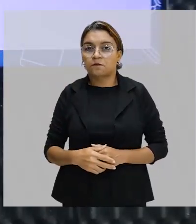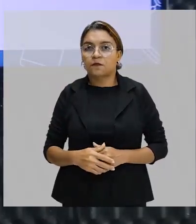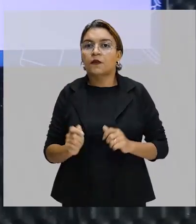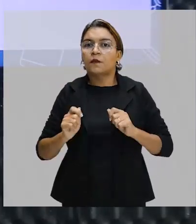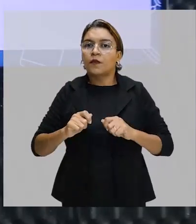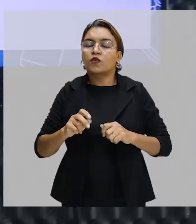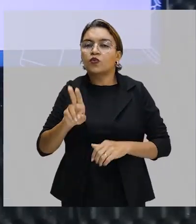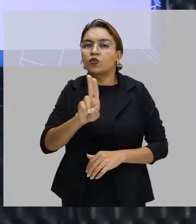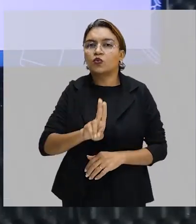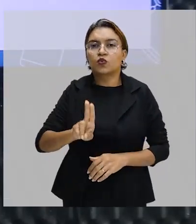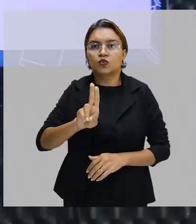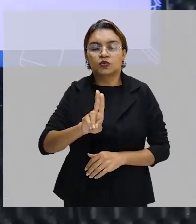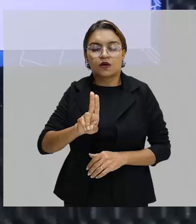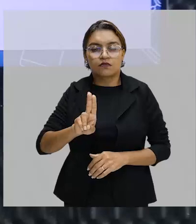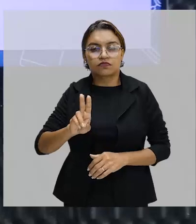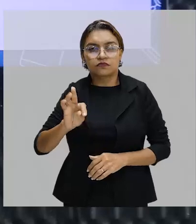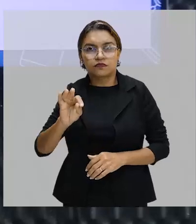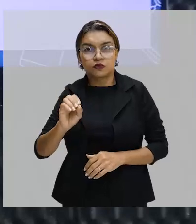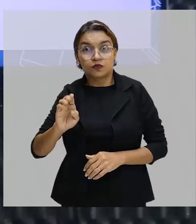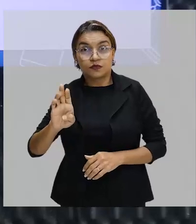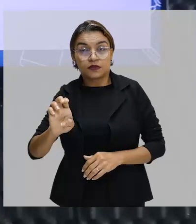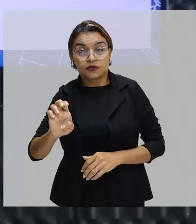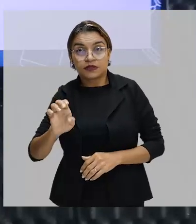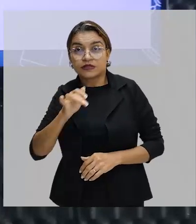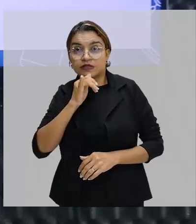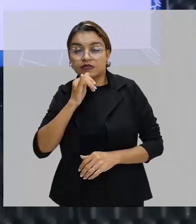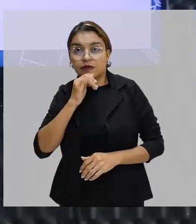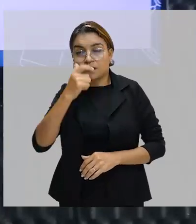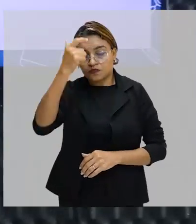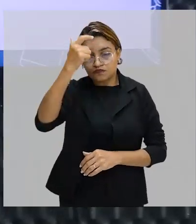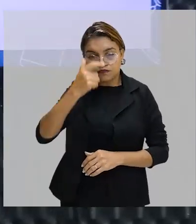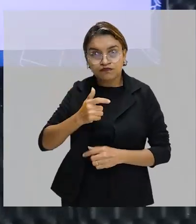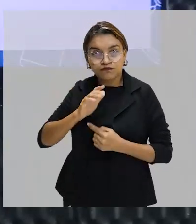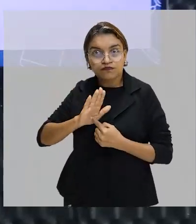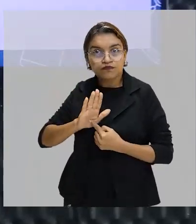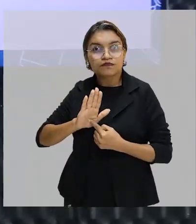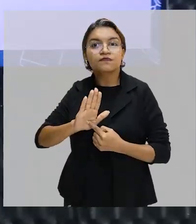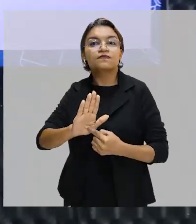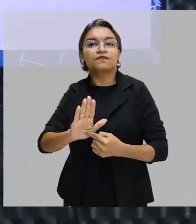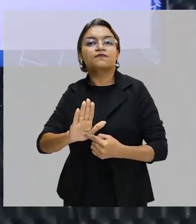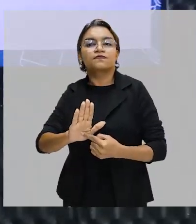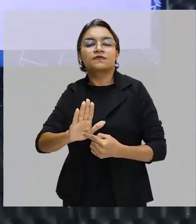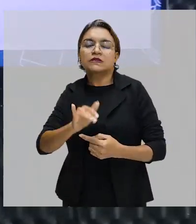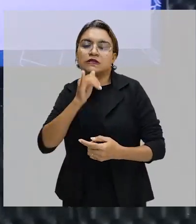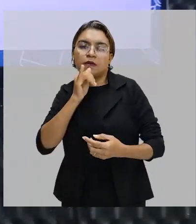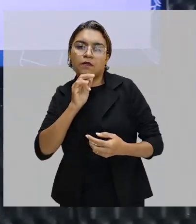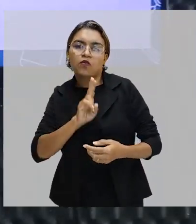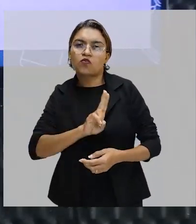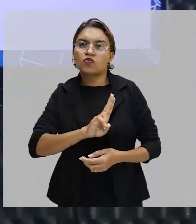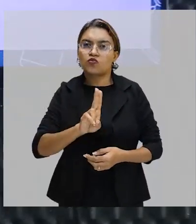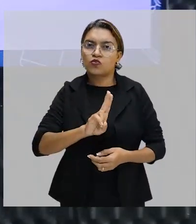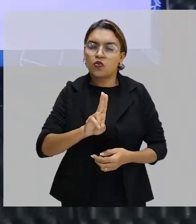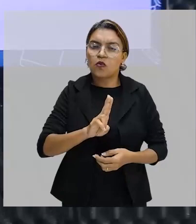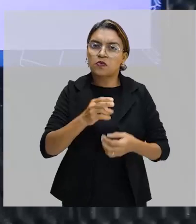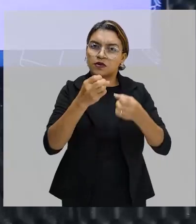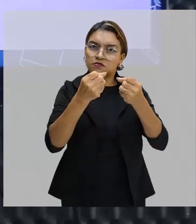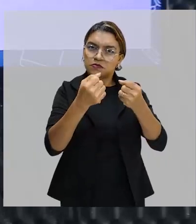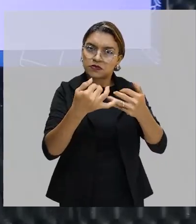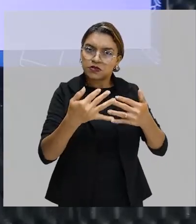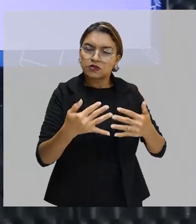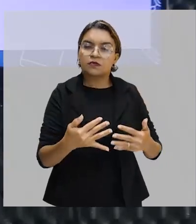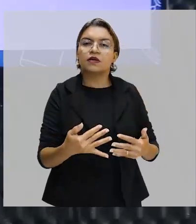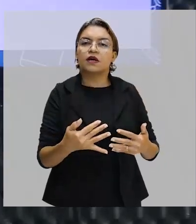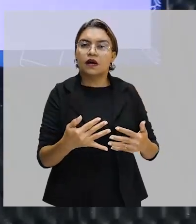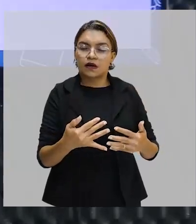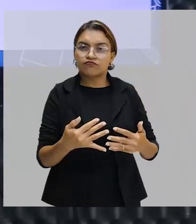podemos usar o verbo to be para fazer apresentações pessoais. Você vai apresentar o nome, vai falar sobre nomes